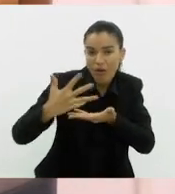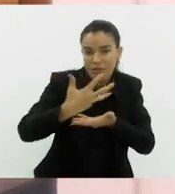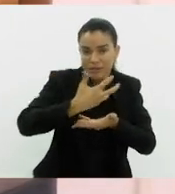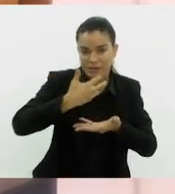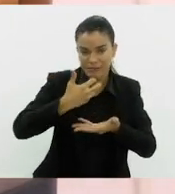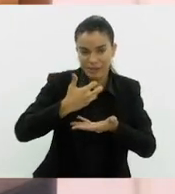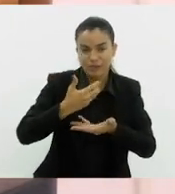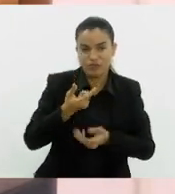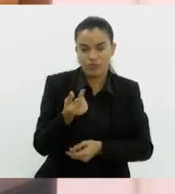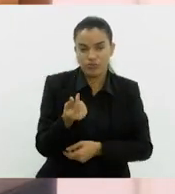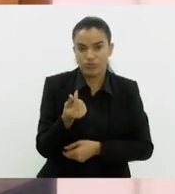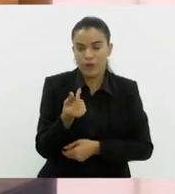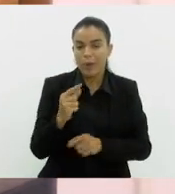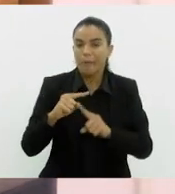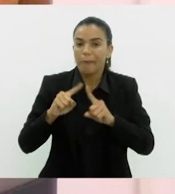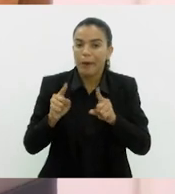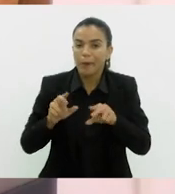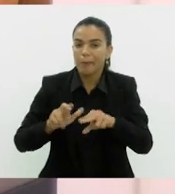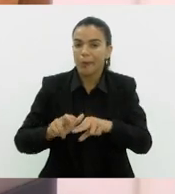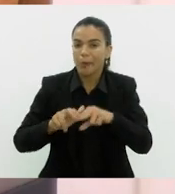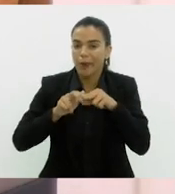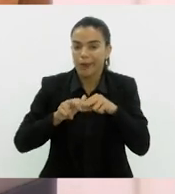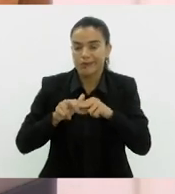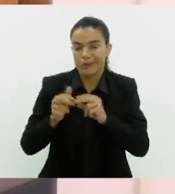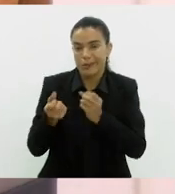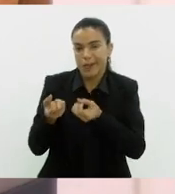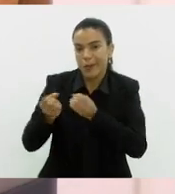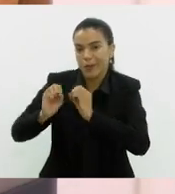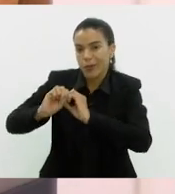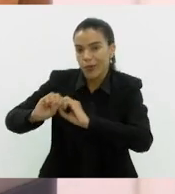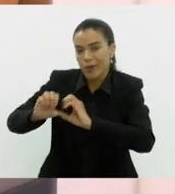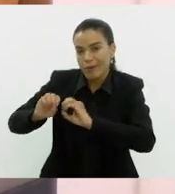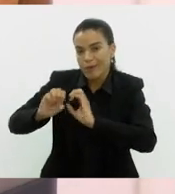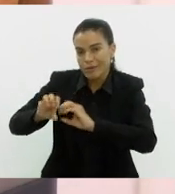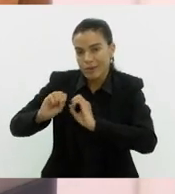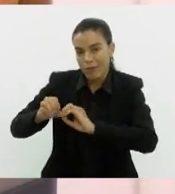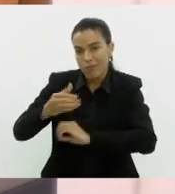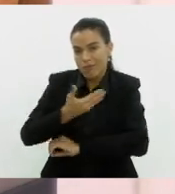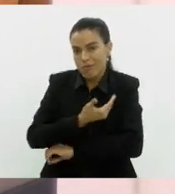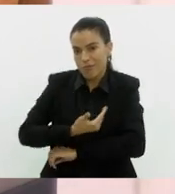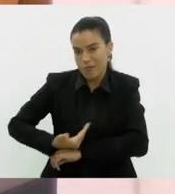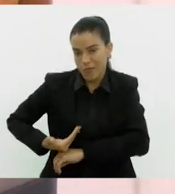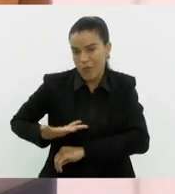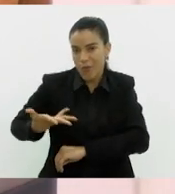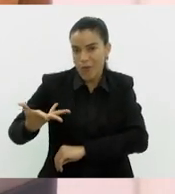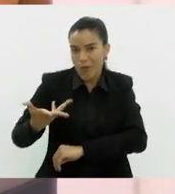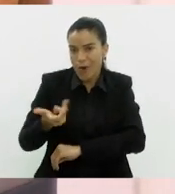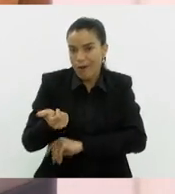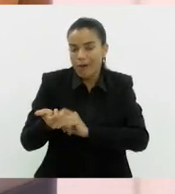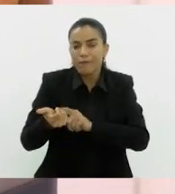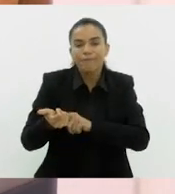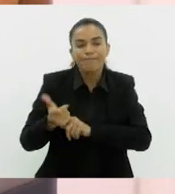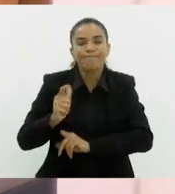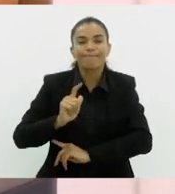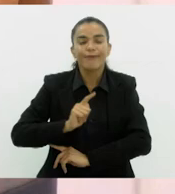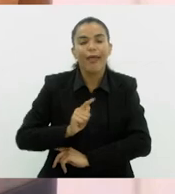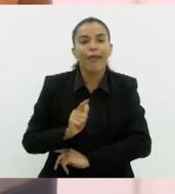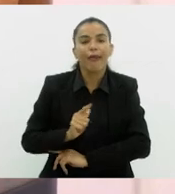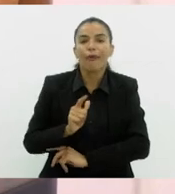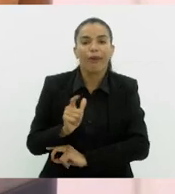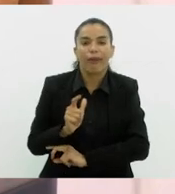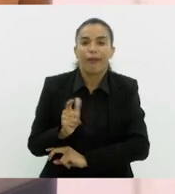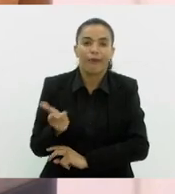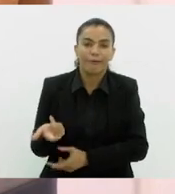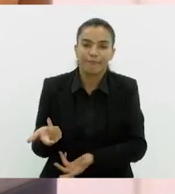que, em detrimento da educação pública de qualidade, tem, em alguma medida, vendido a